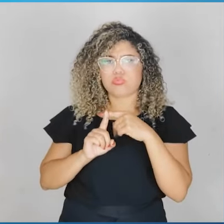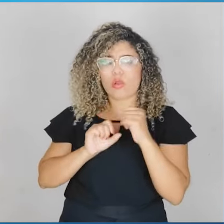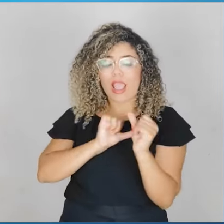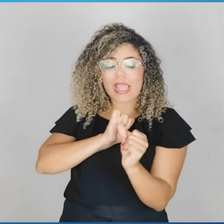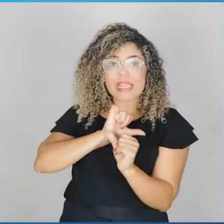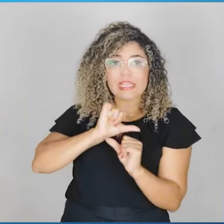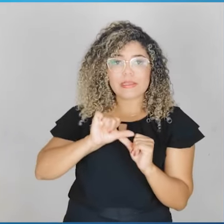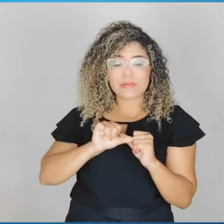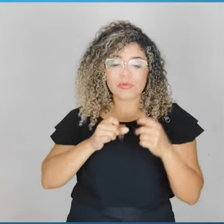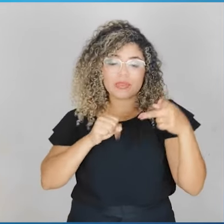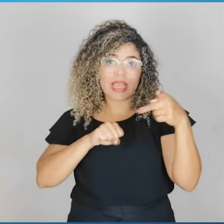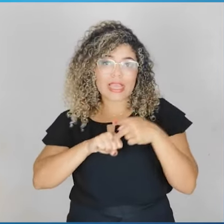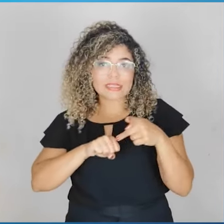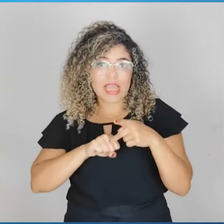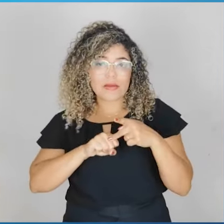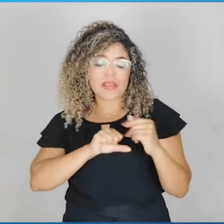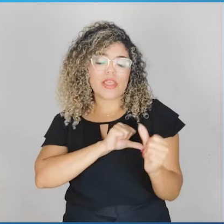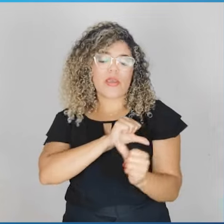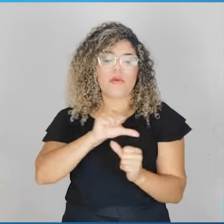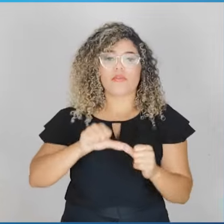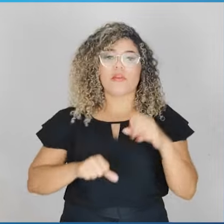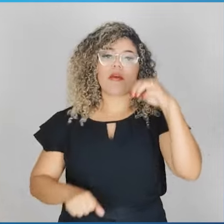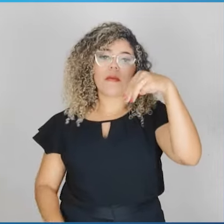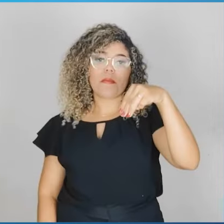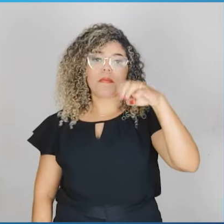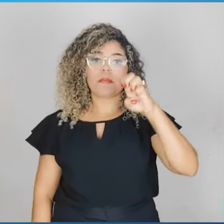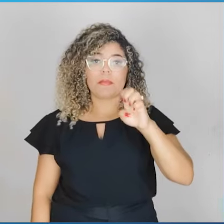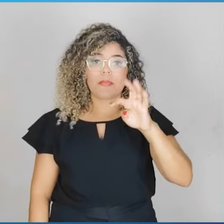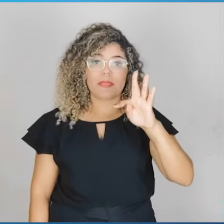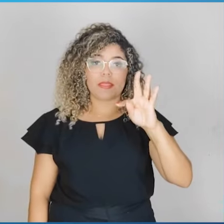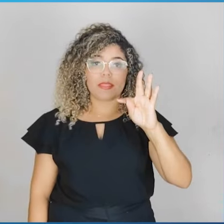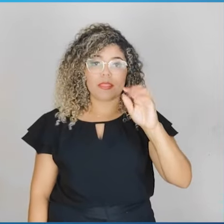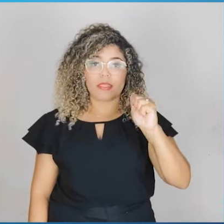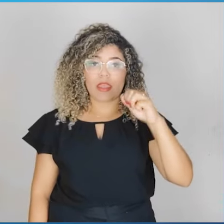modificam essa rocha. E aí ela é classificada como rocha metamórfica.